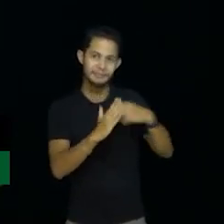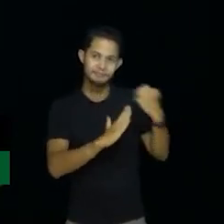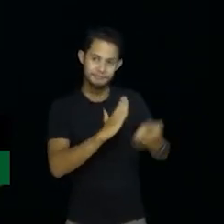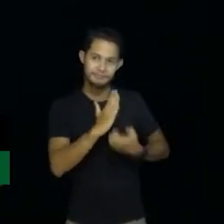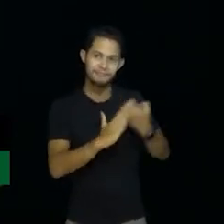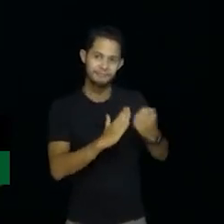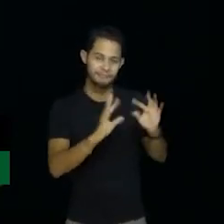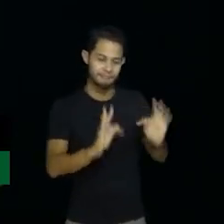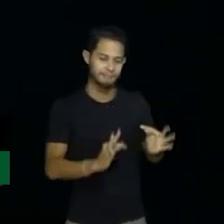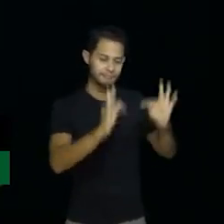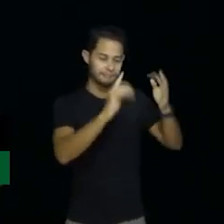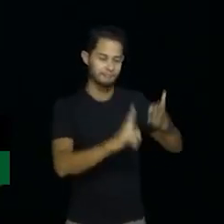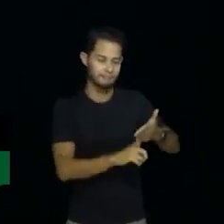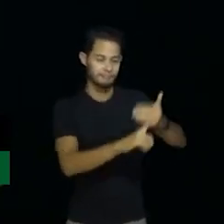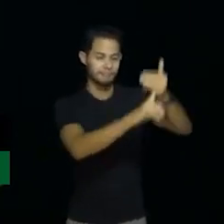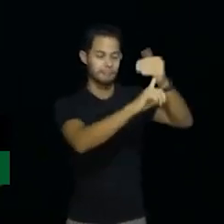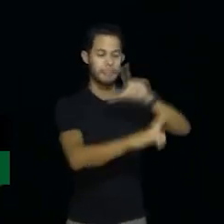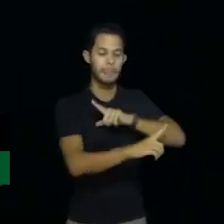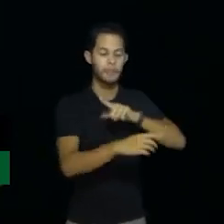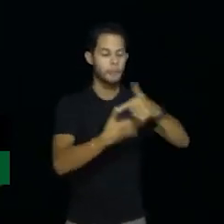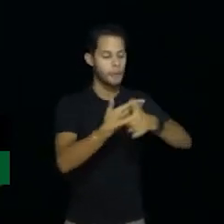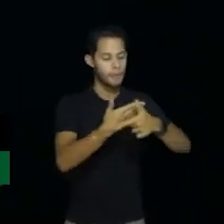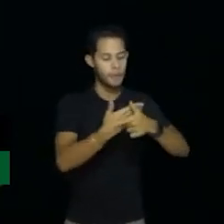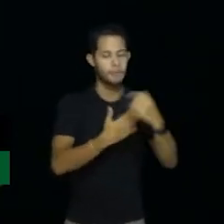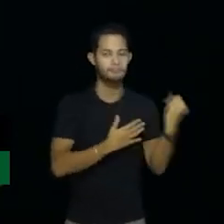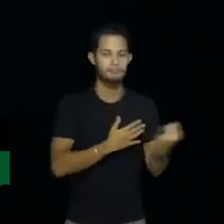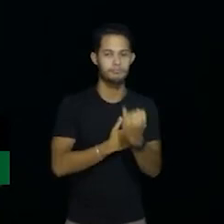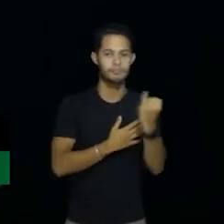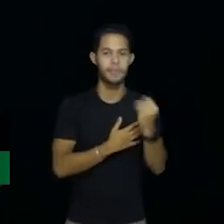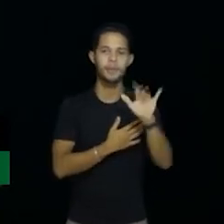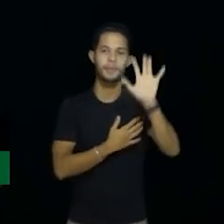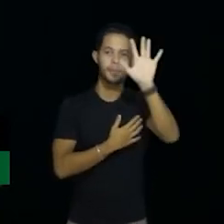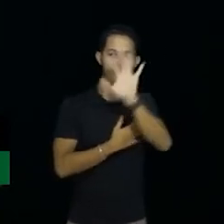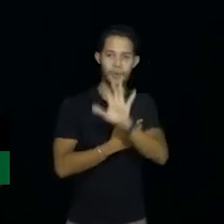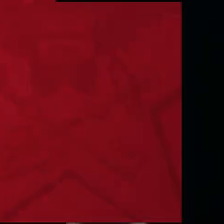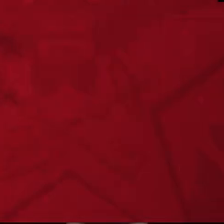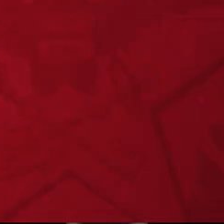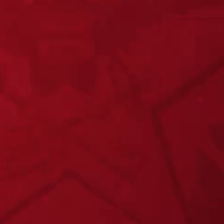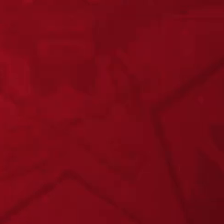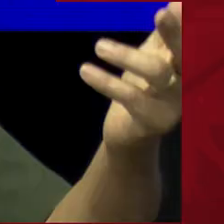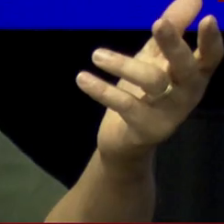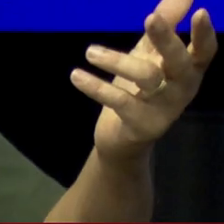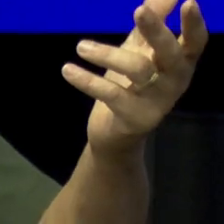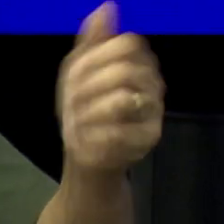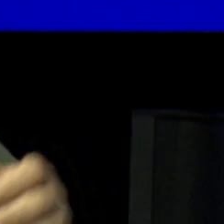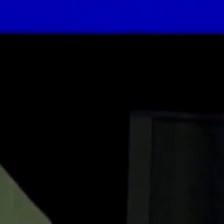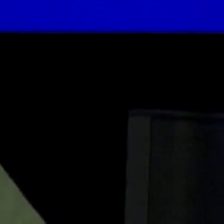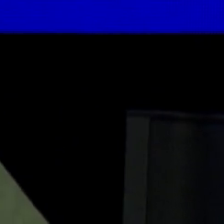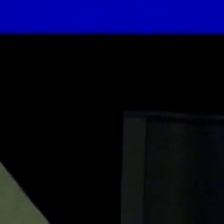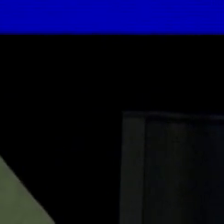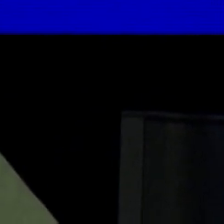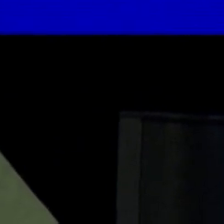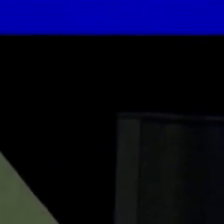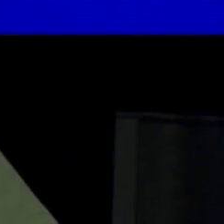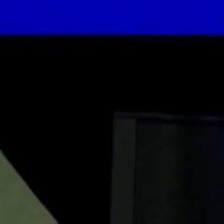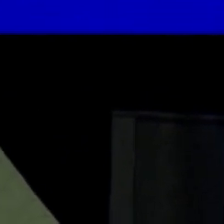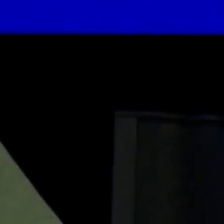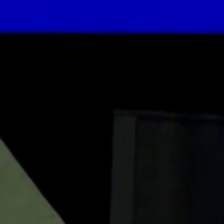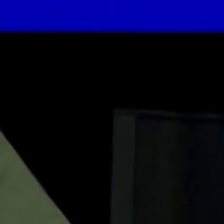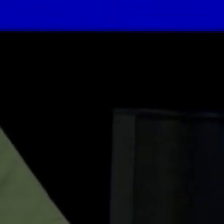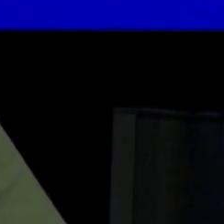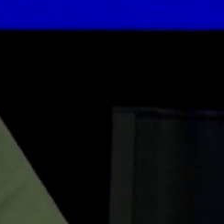Bluesoft vem fazendo um papel bastante importante na nossa região nos últimos 18 anos. O membro do grupo de escotismo Mafe